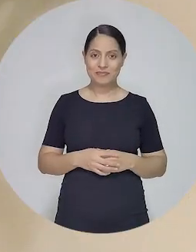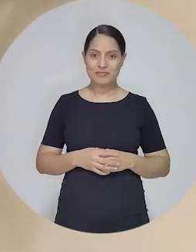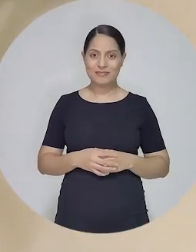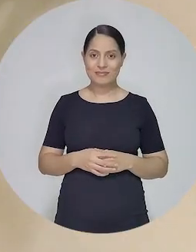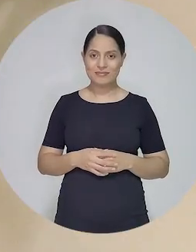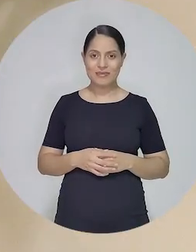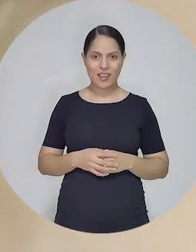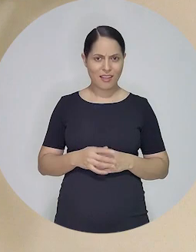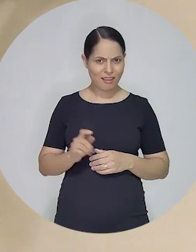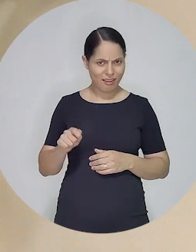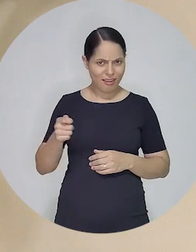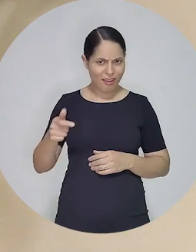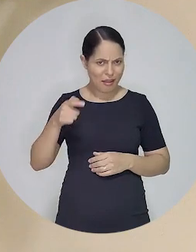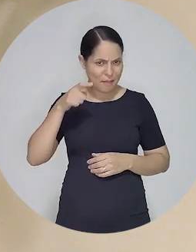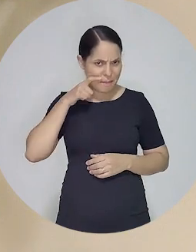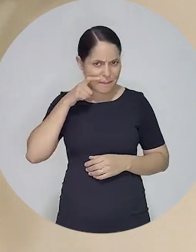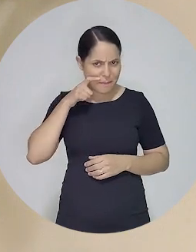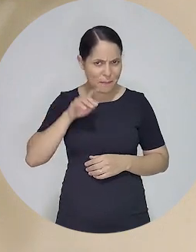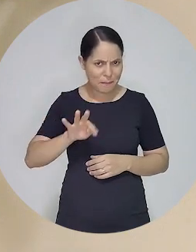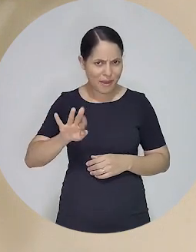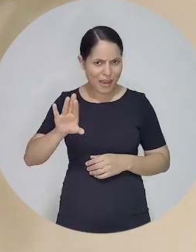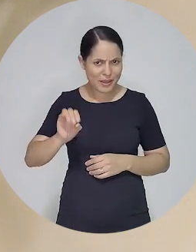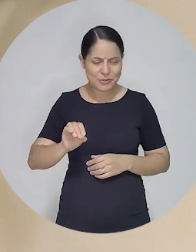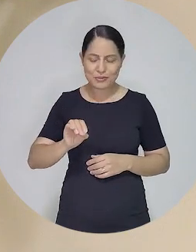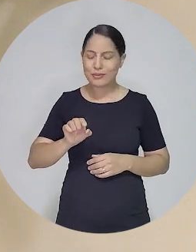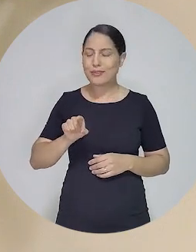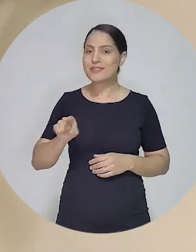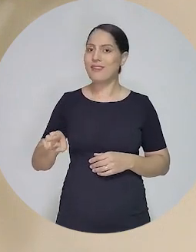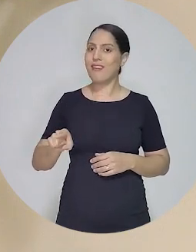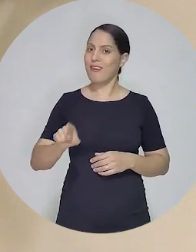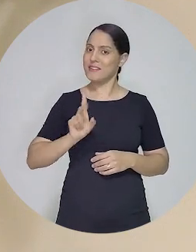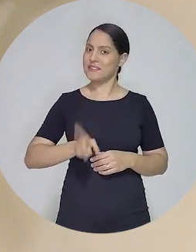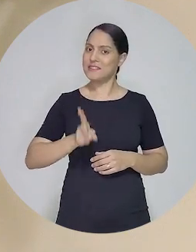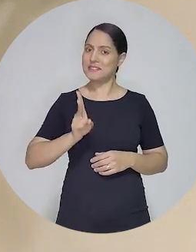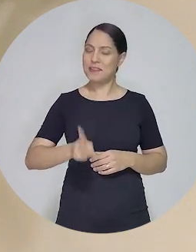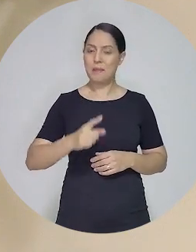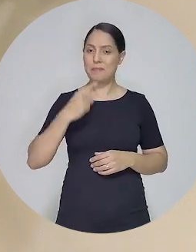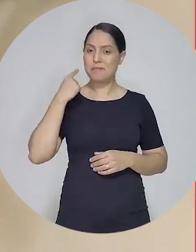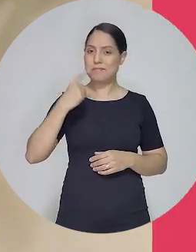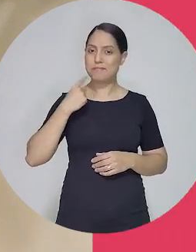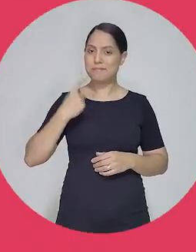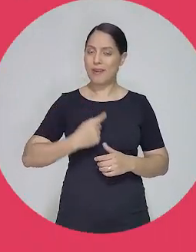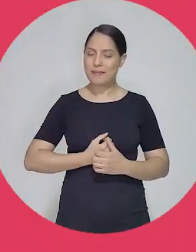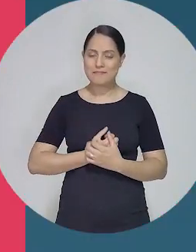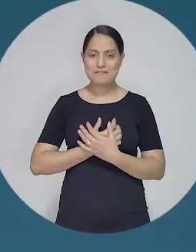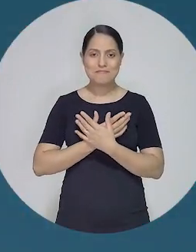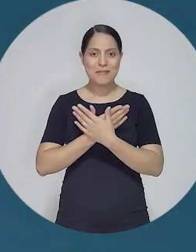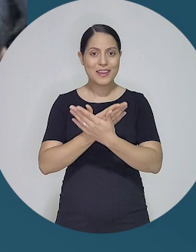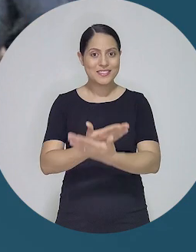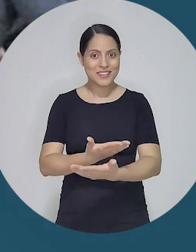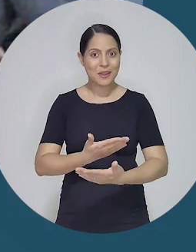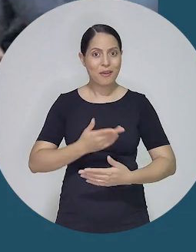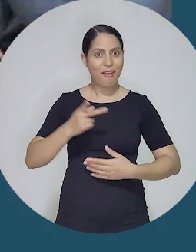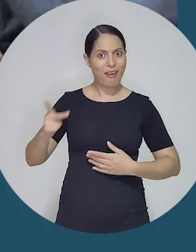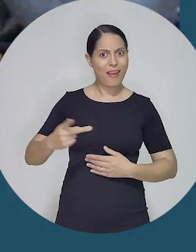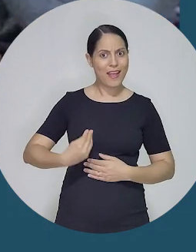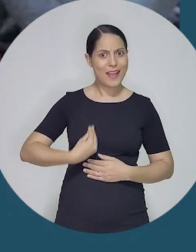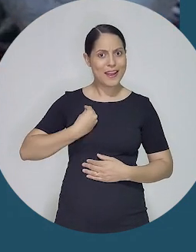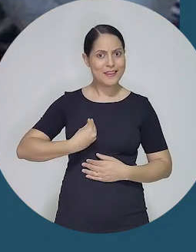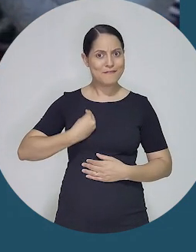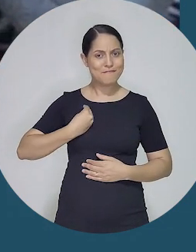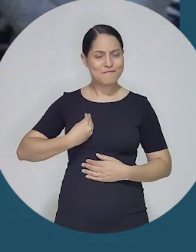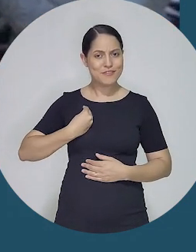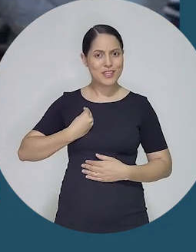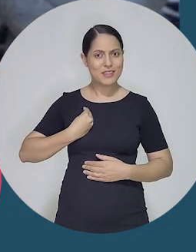Simonetti sempre foi um homem apaixonado pela advocacia, um homem de ordem e tem a sua história de vida